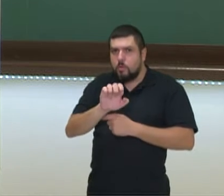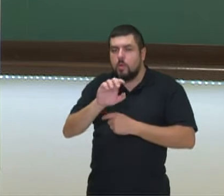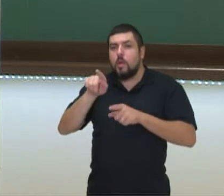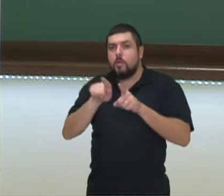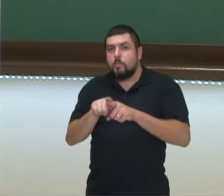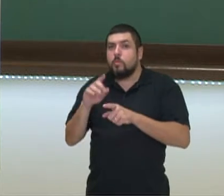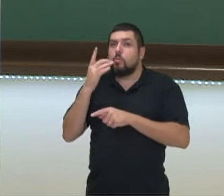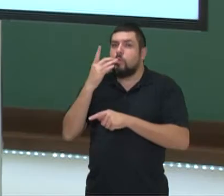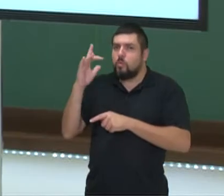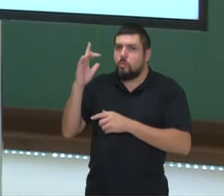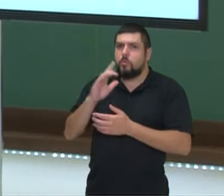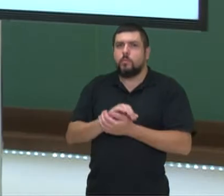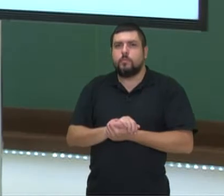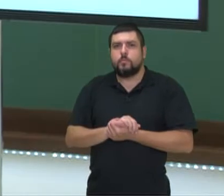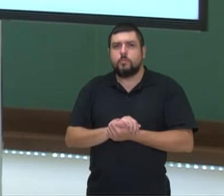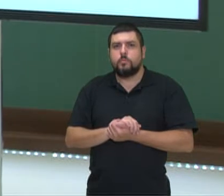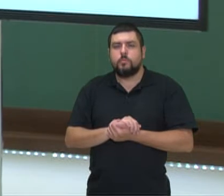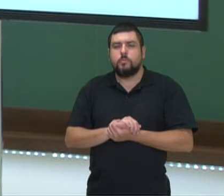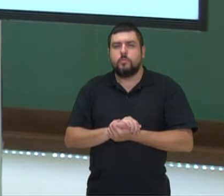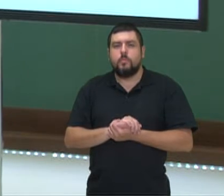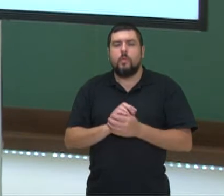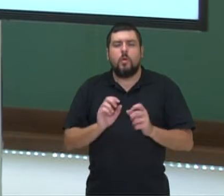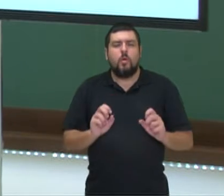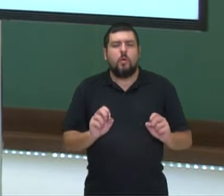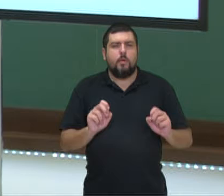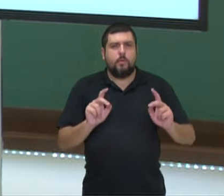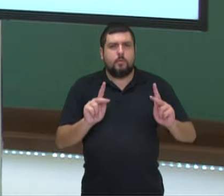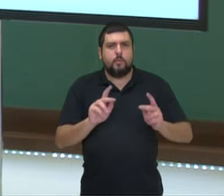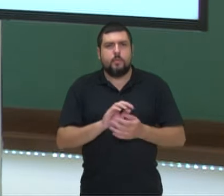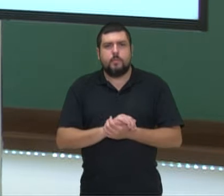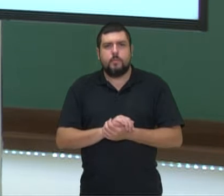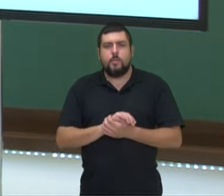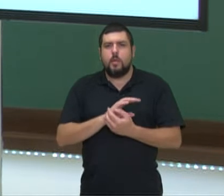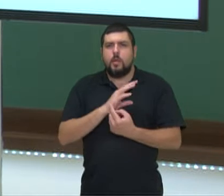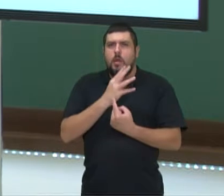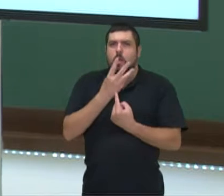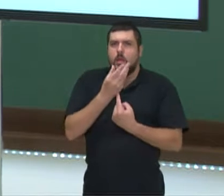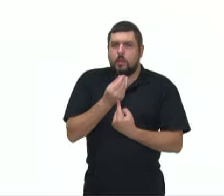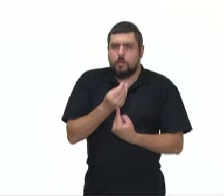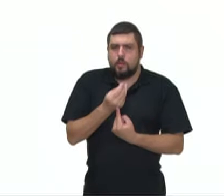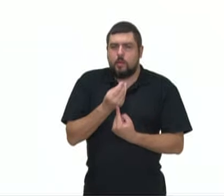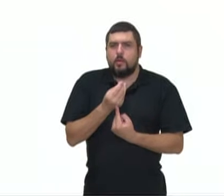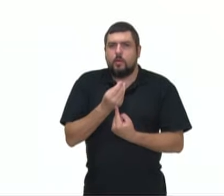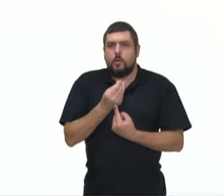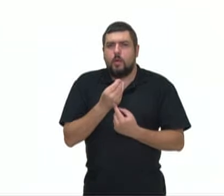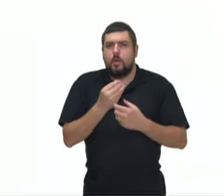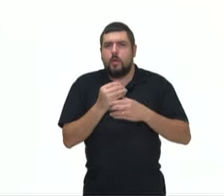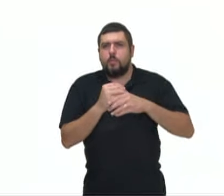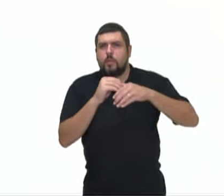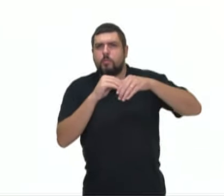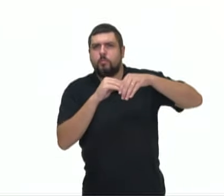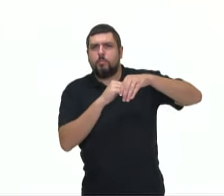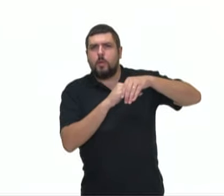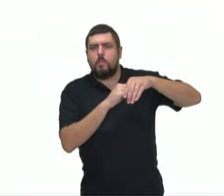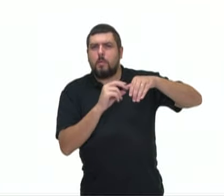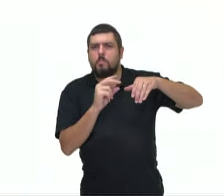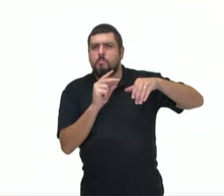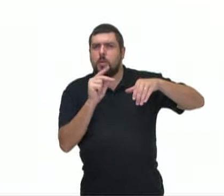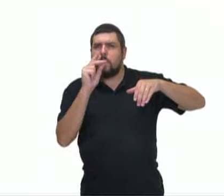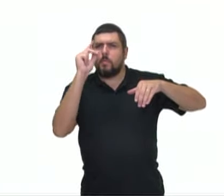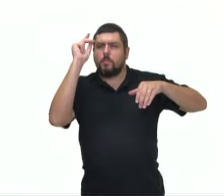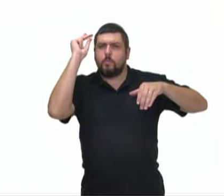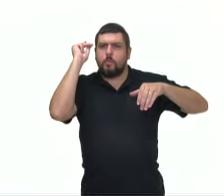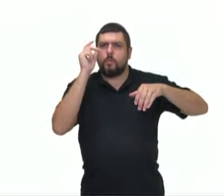aqui, gente, se nós vamos falar da arte rupestre, então trago aqui, né? Qual a importância da arte para o